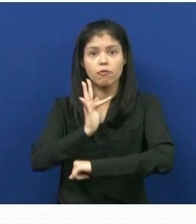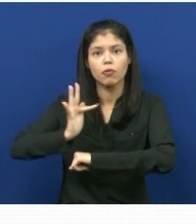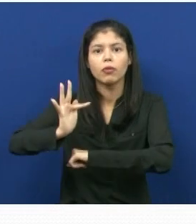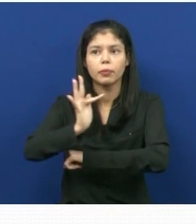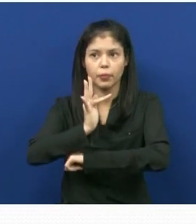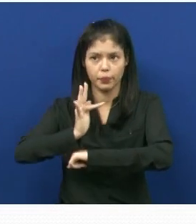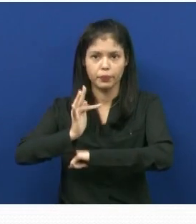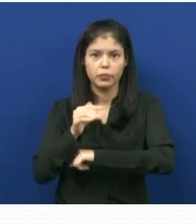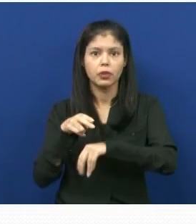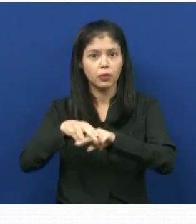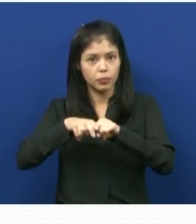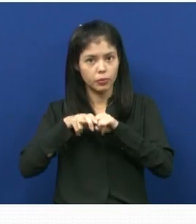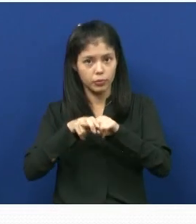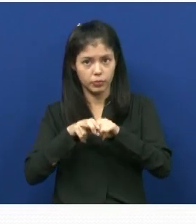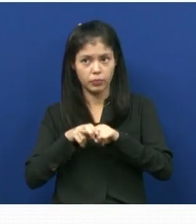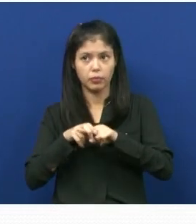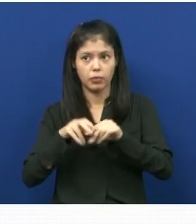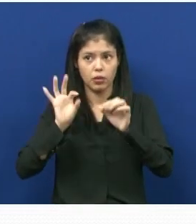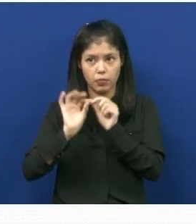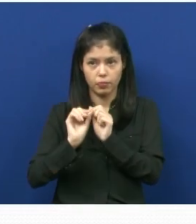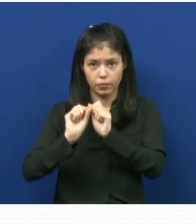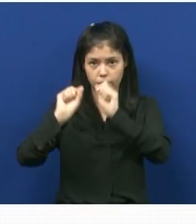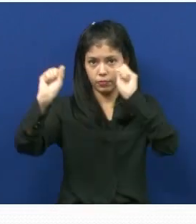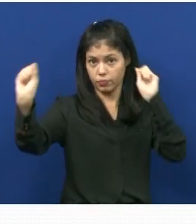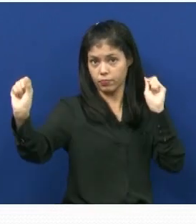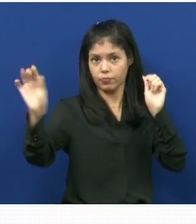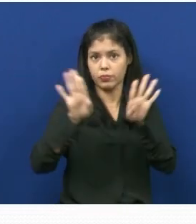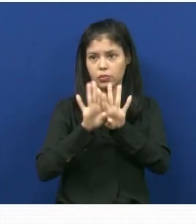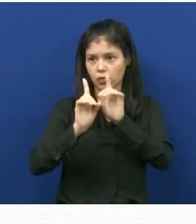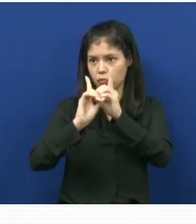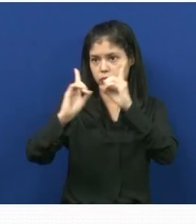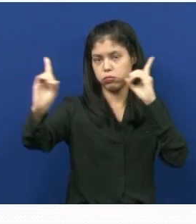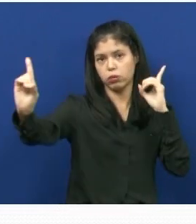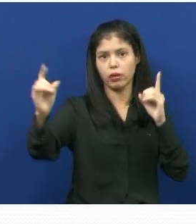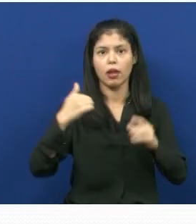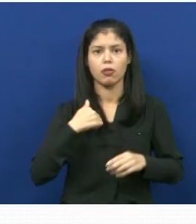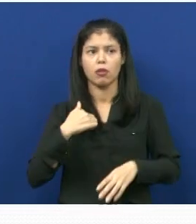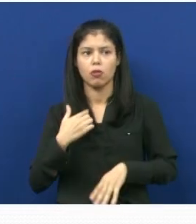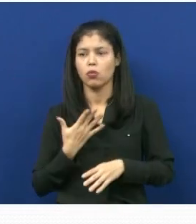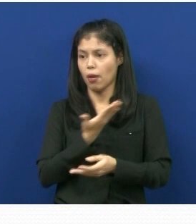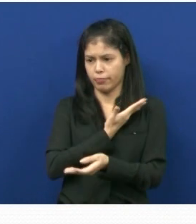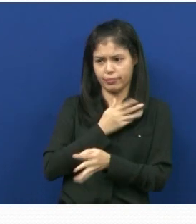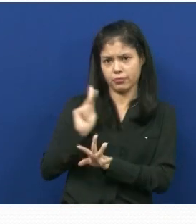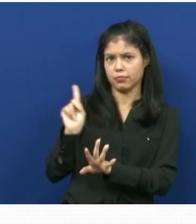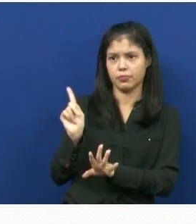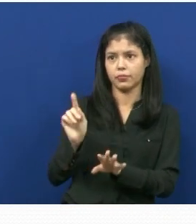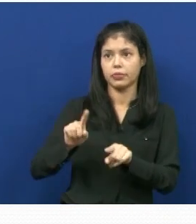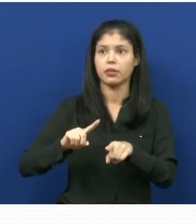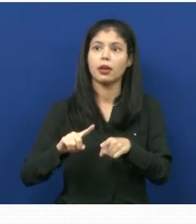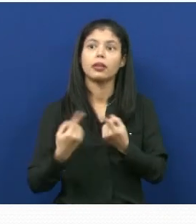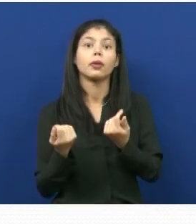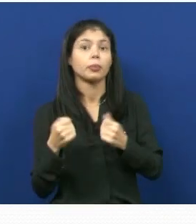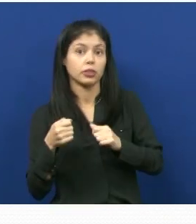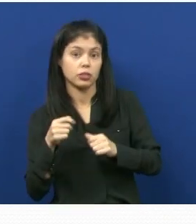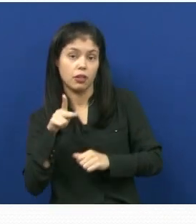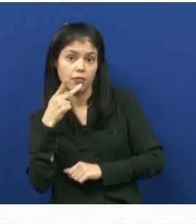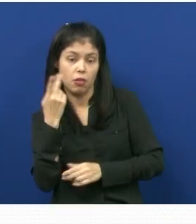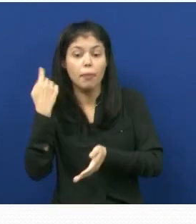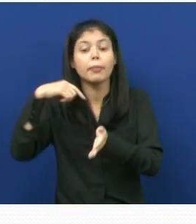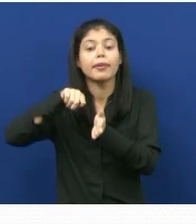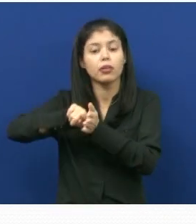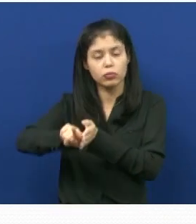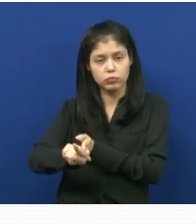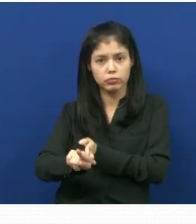formal. Por isso, existe um distanciamento dessa pessoa, não tenho intimidade. Neste caso, se eu estou fazendo uma